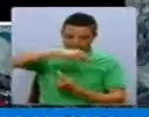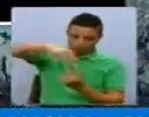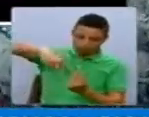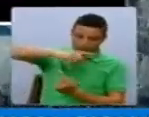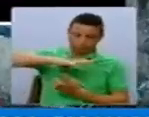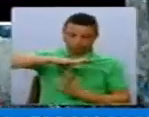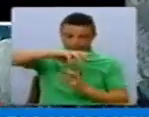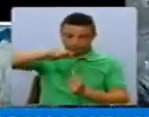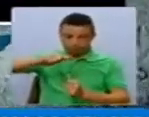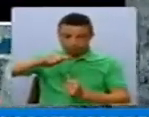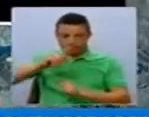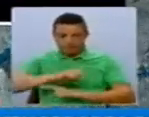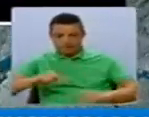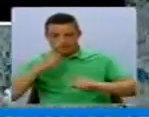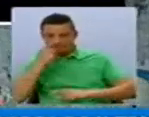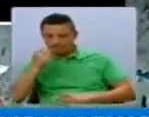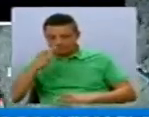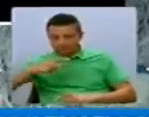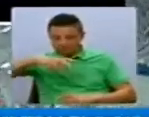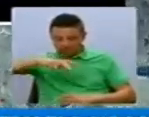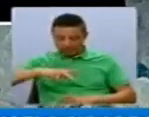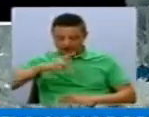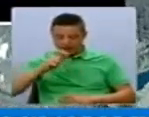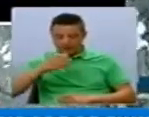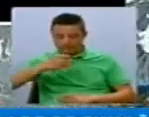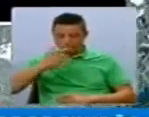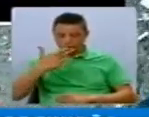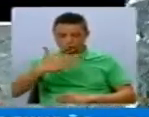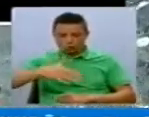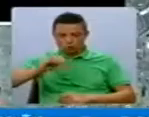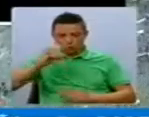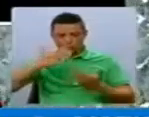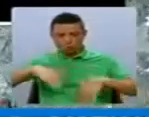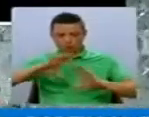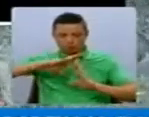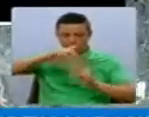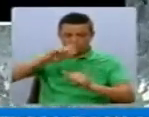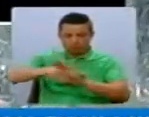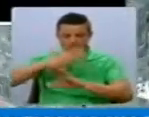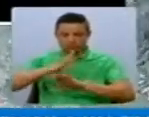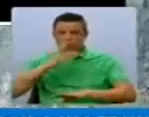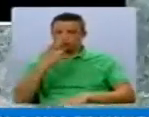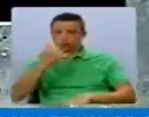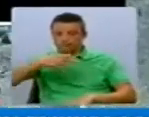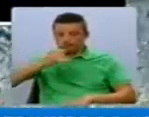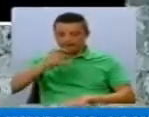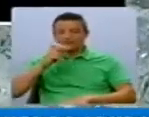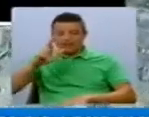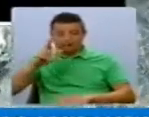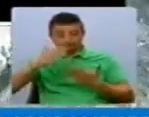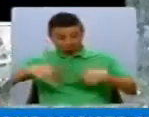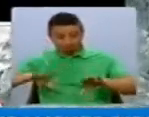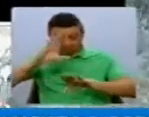2 Neptunos, 2 planetas parecidos com Neptuno, e a outra estrela tem um planeta cerca de 2 vezes a massa de Júpiter. Portanto, nós já sabíamos que tínhamos